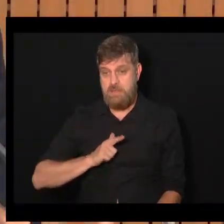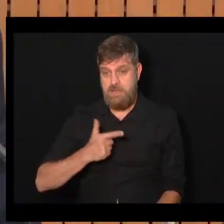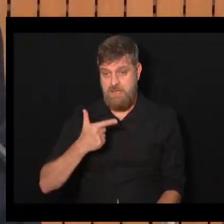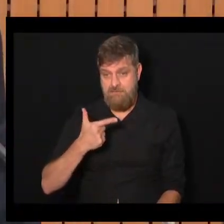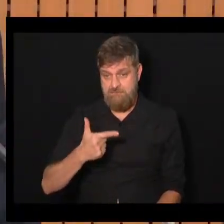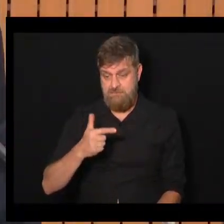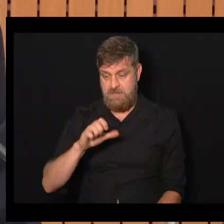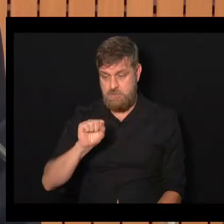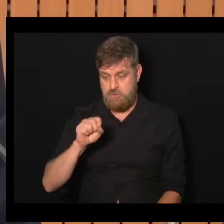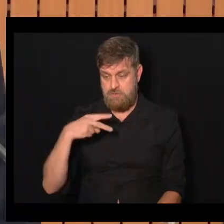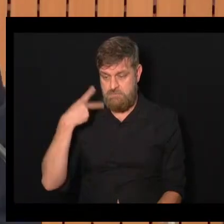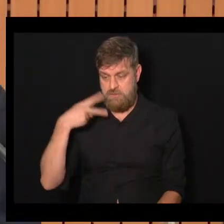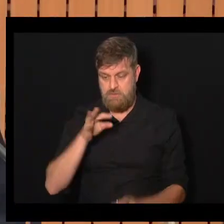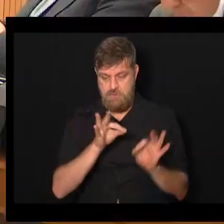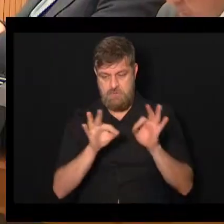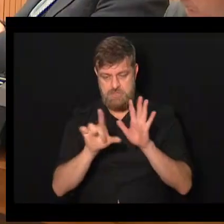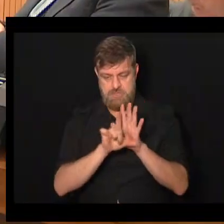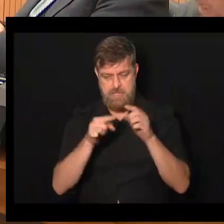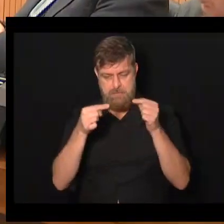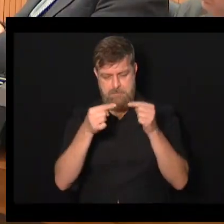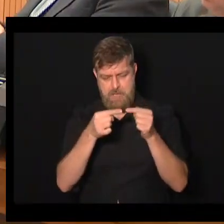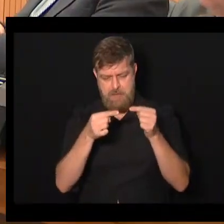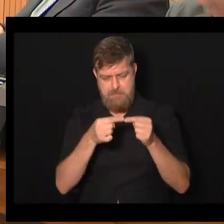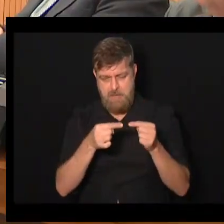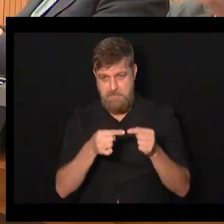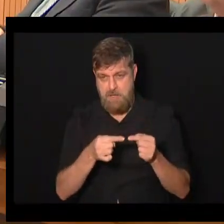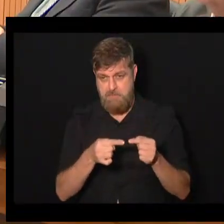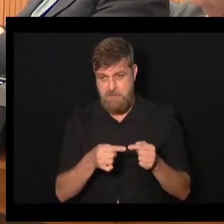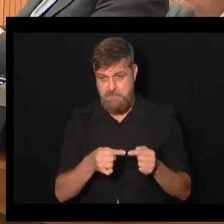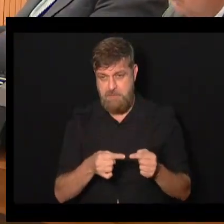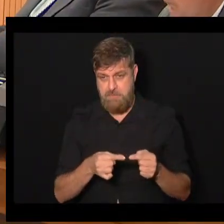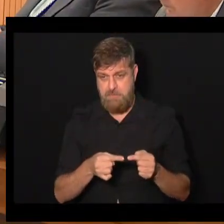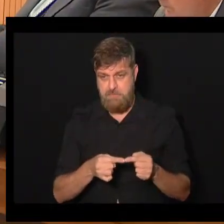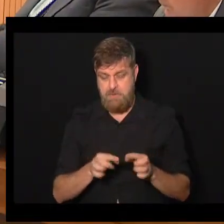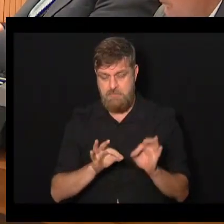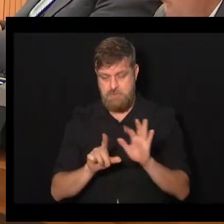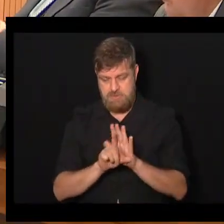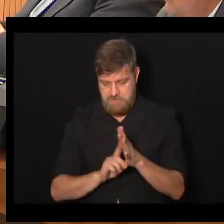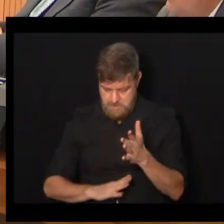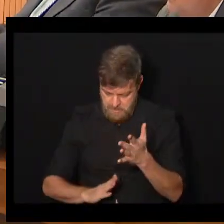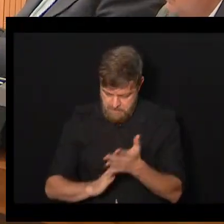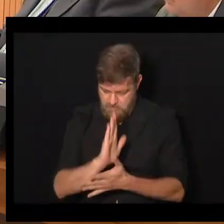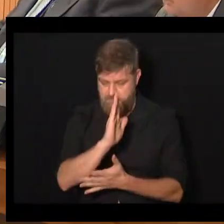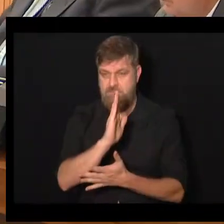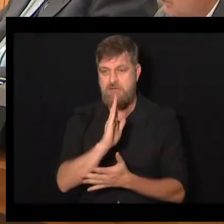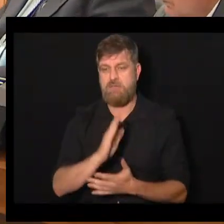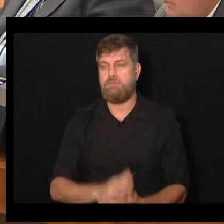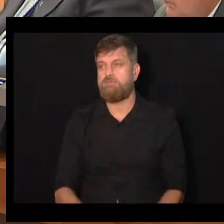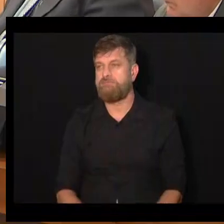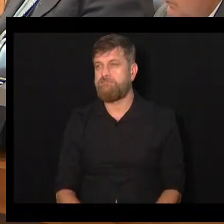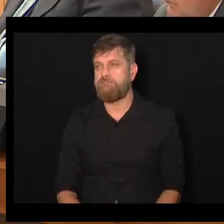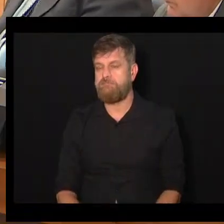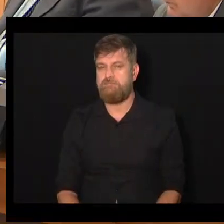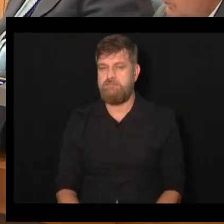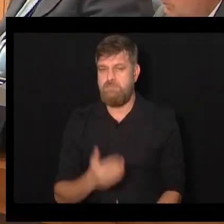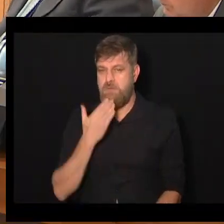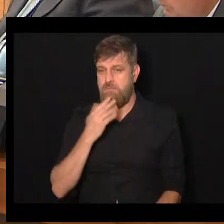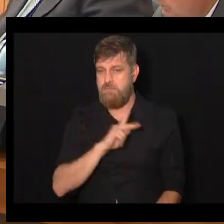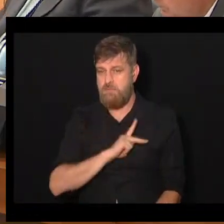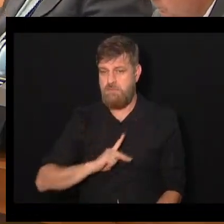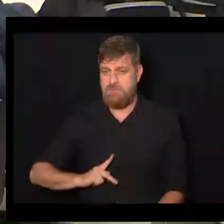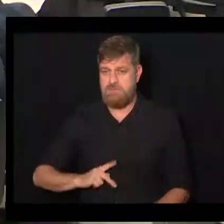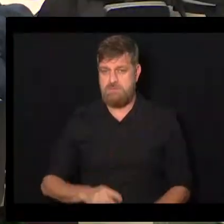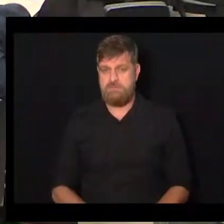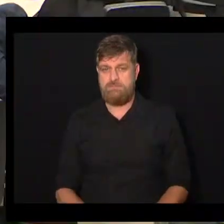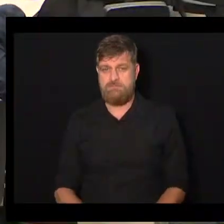votos favoráveis ao projeto. Com 28 votos favoráveis ao projeto, o mesmo está aprovado. Item pela ordem, presidente. Pois não,